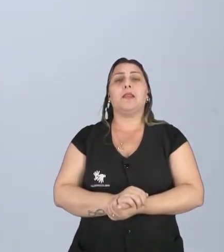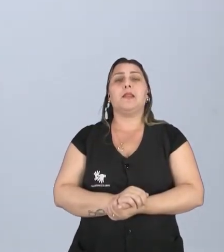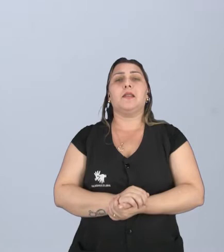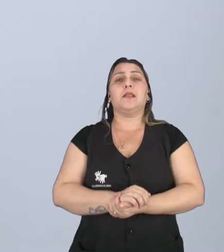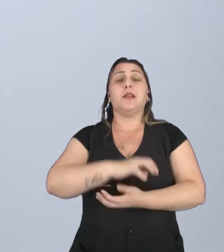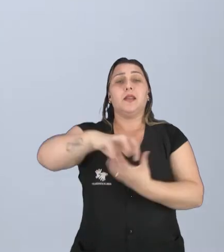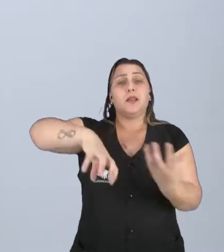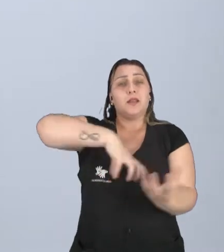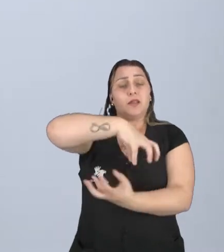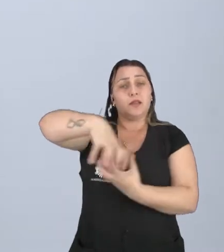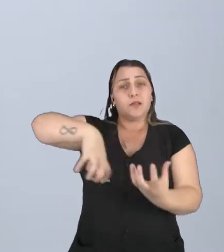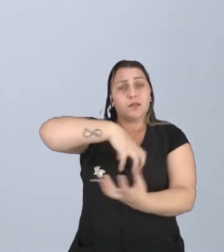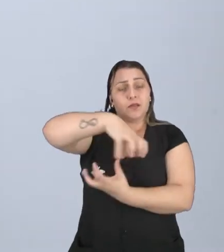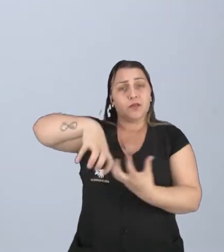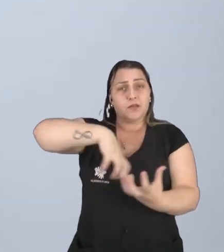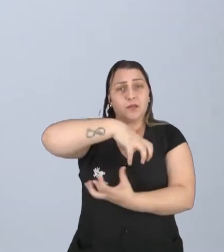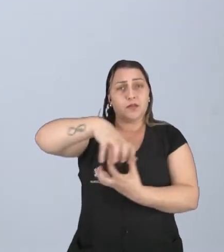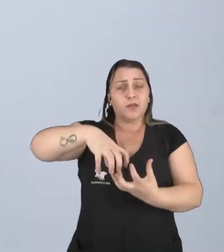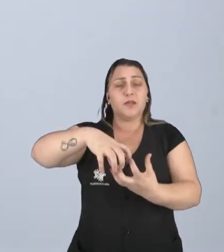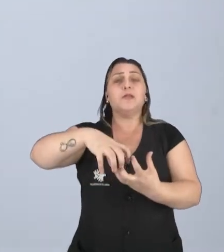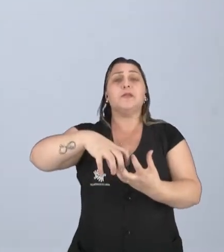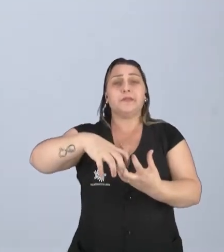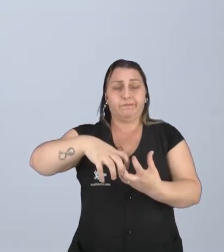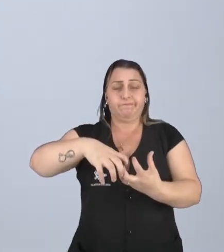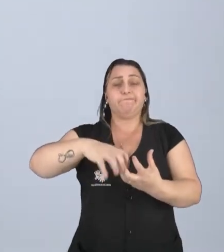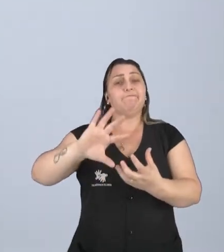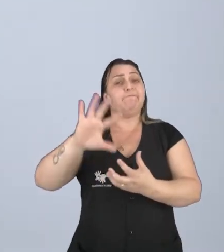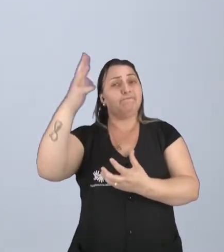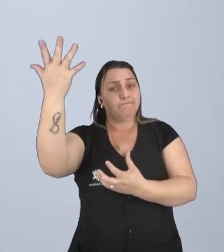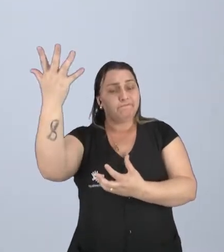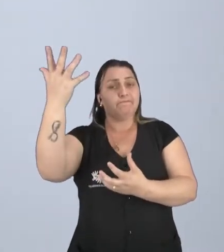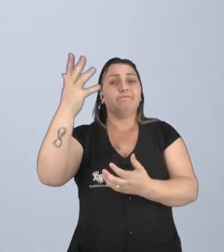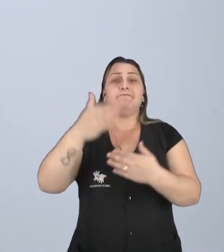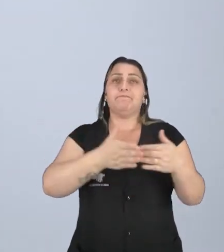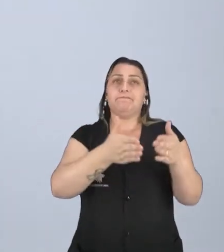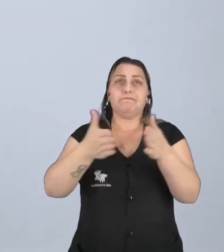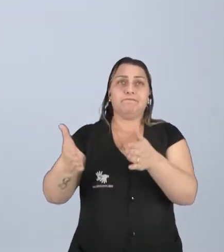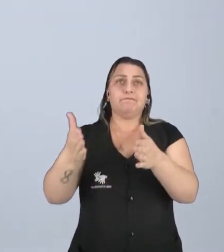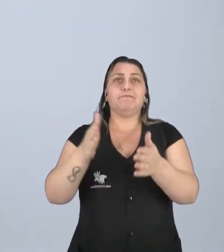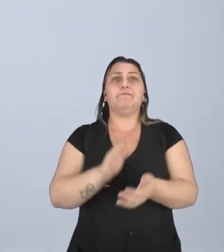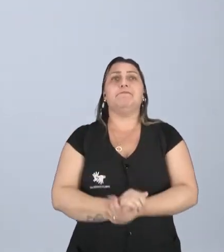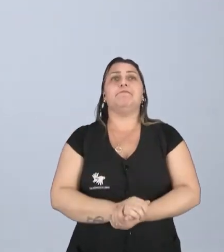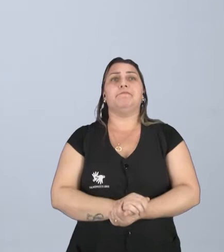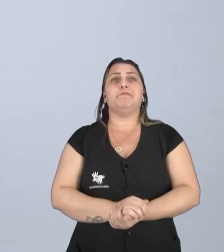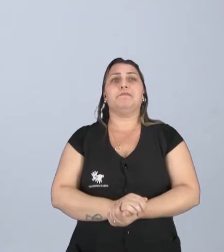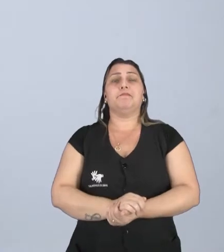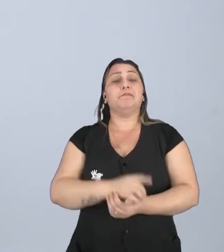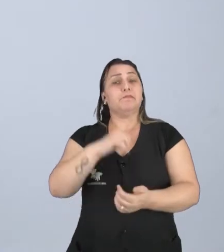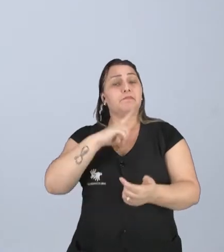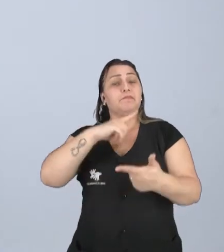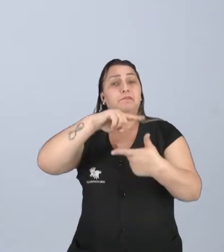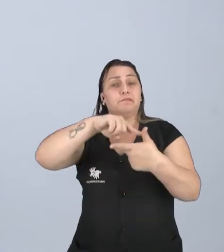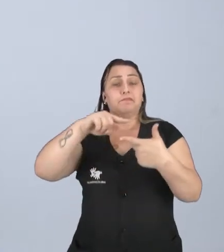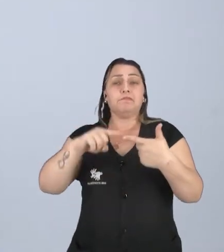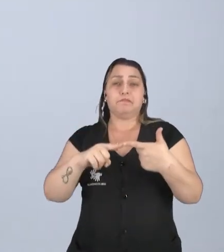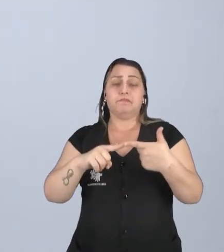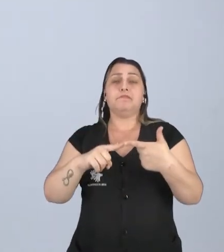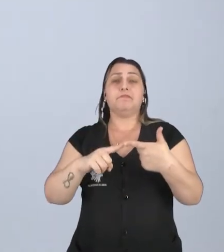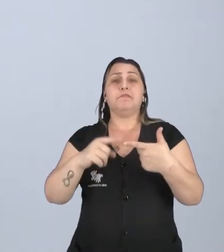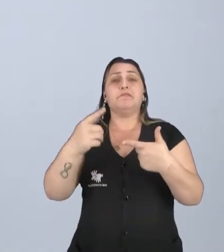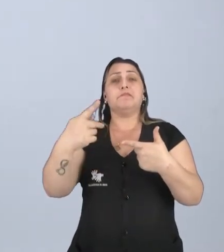das das revoltas que vão acontecer aí nesse período. Tínhamos também, pessoal,